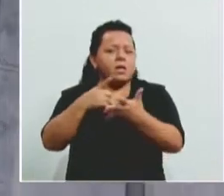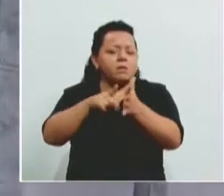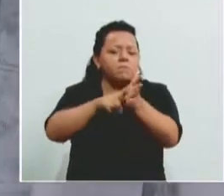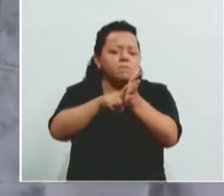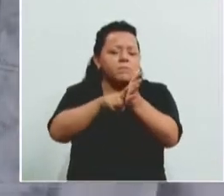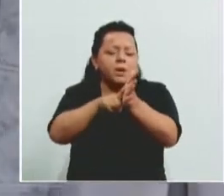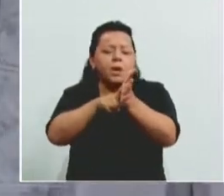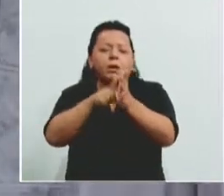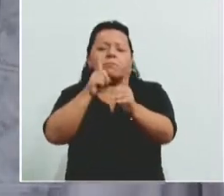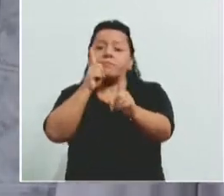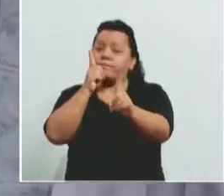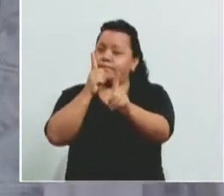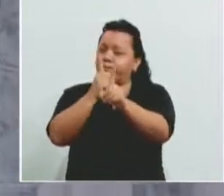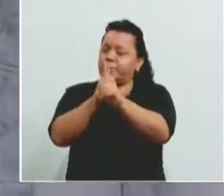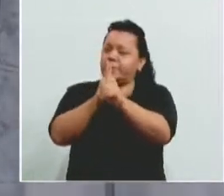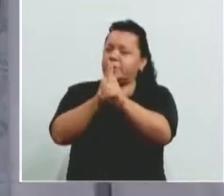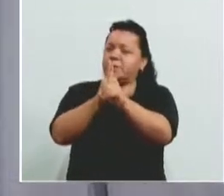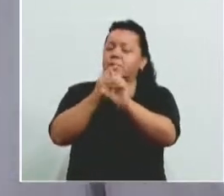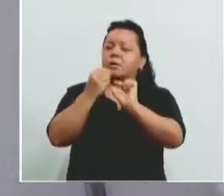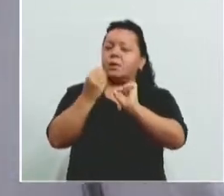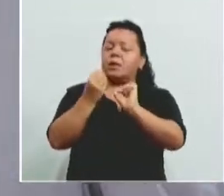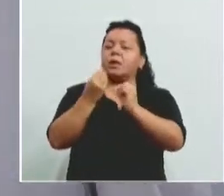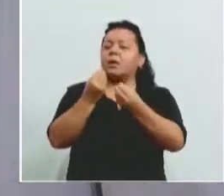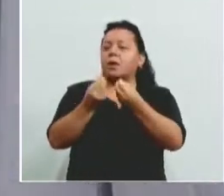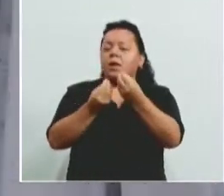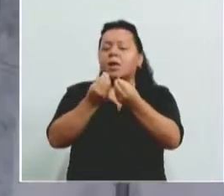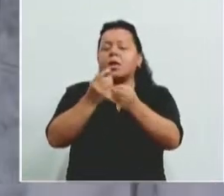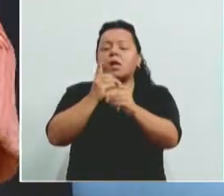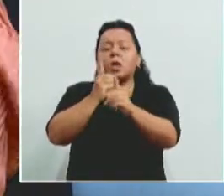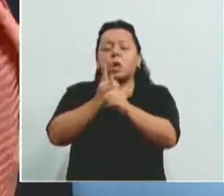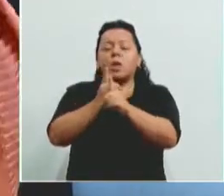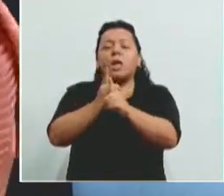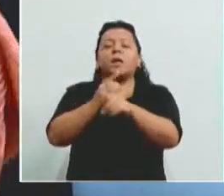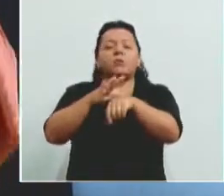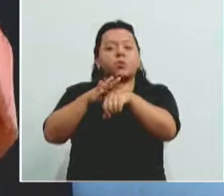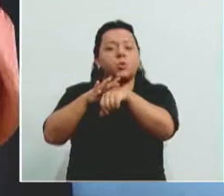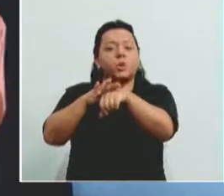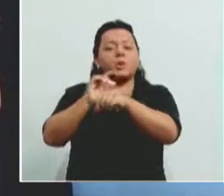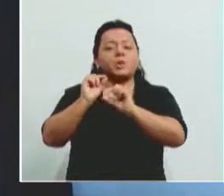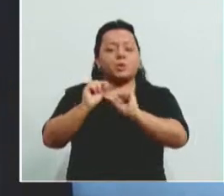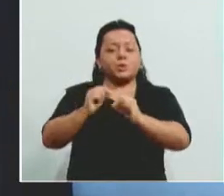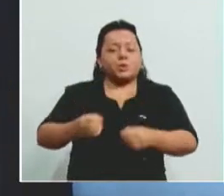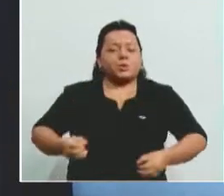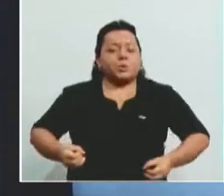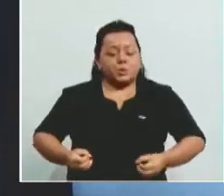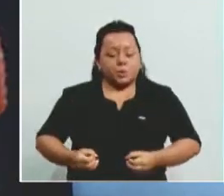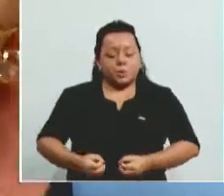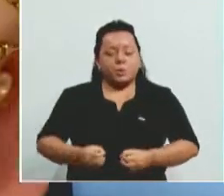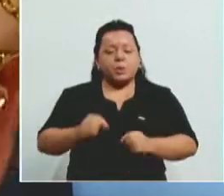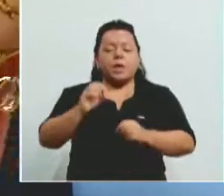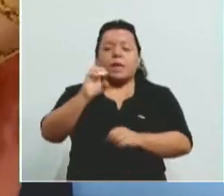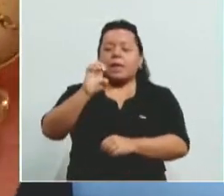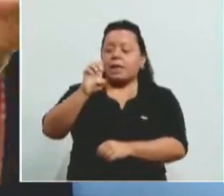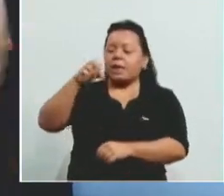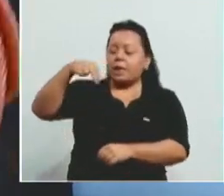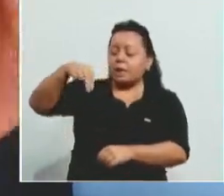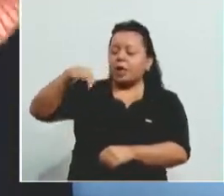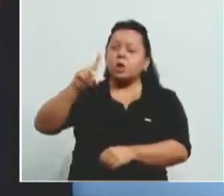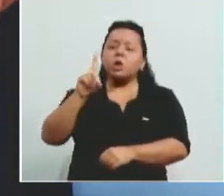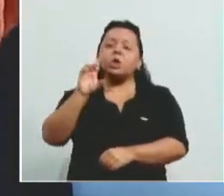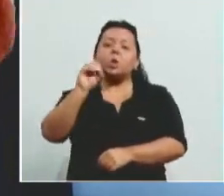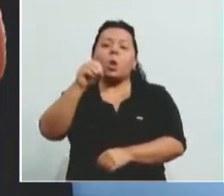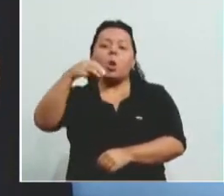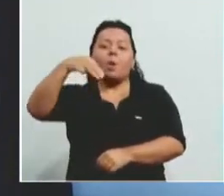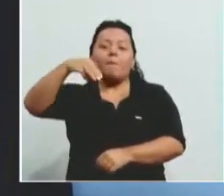ajudam a confirmar o diagnóstico de endometriose? Existe. A gente tem o exame clínico, primeiro a anamnese, né? Que a gente vai